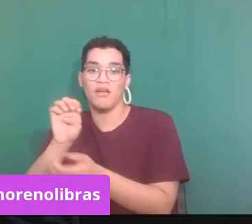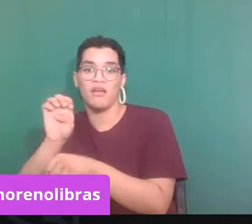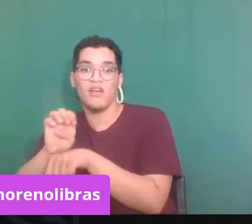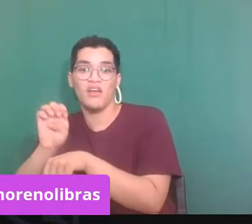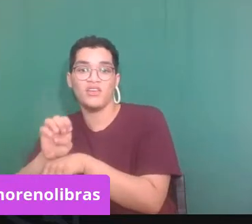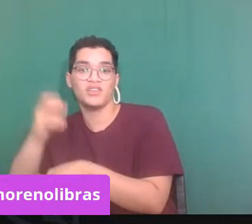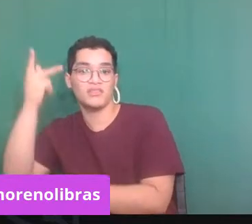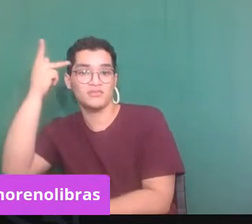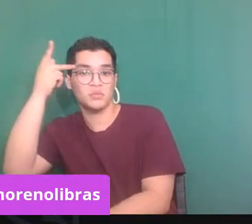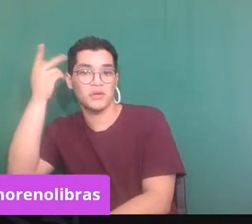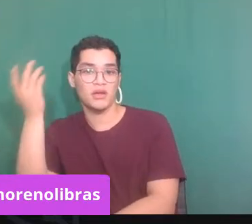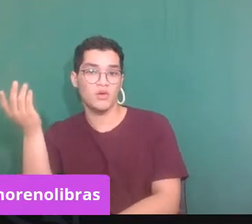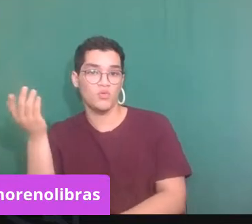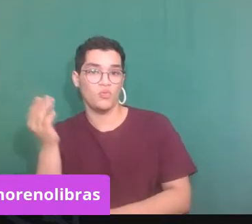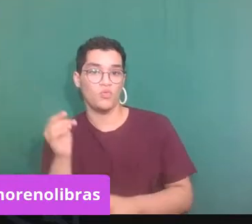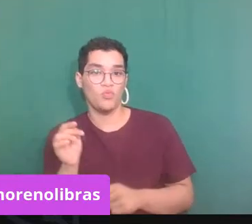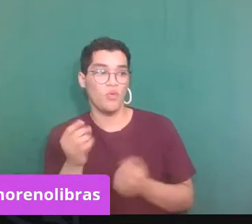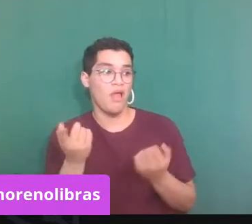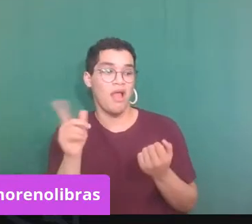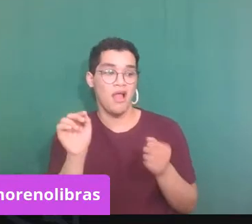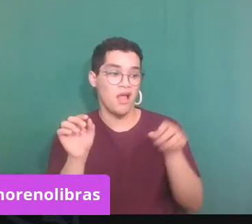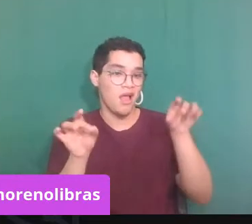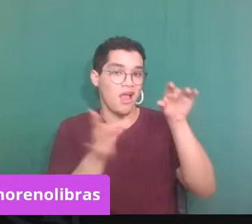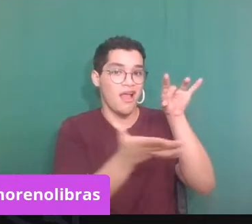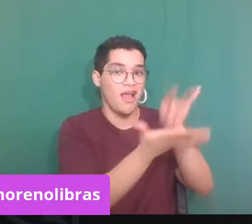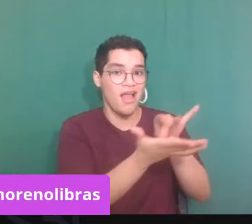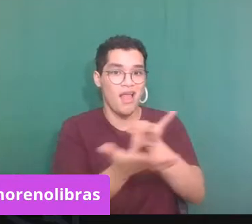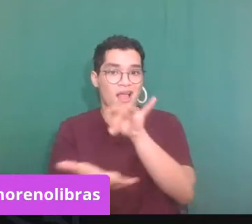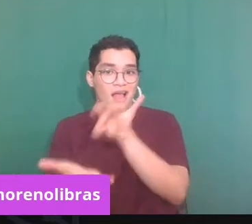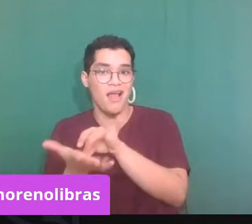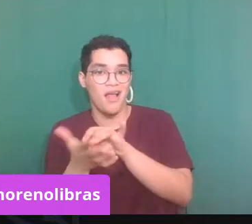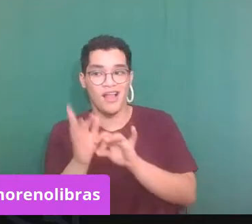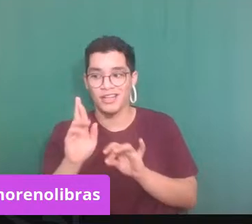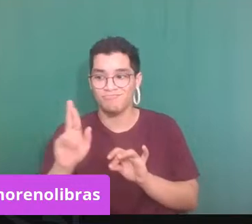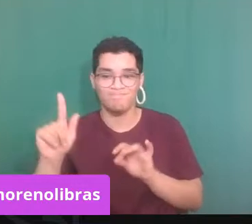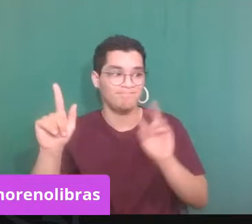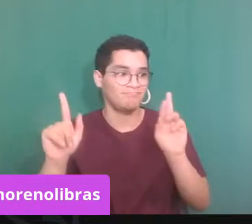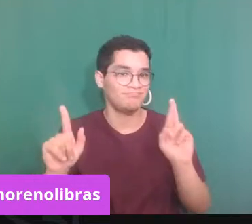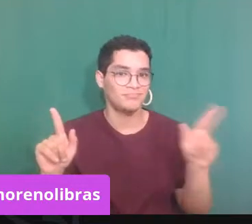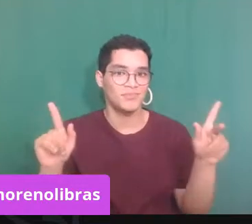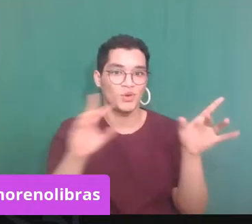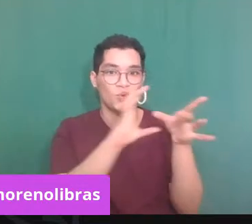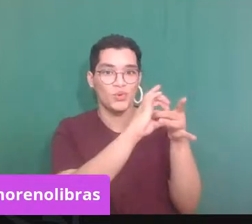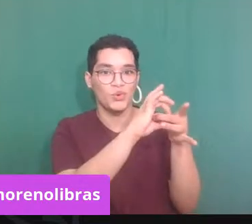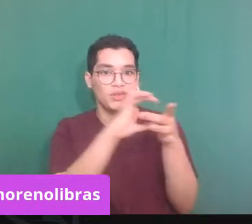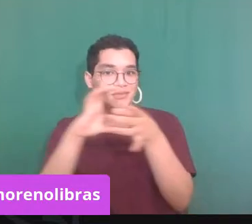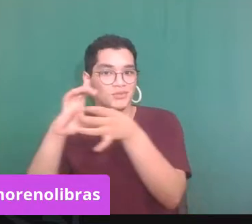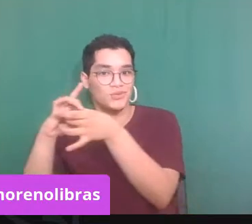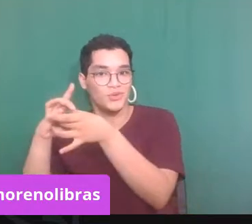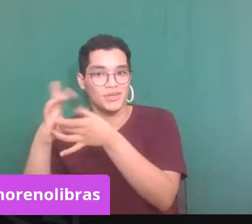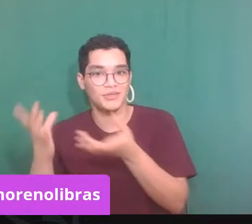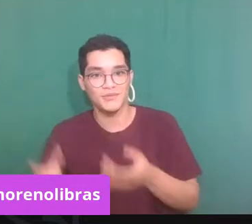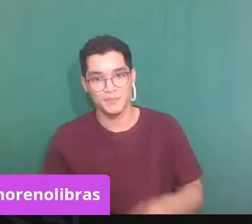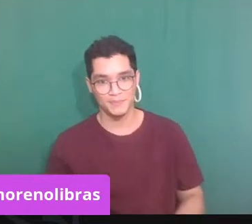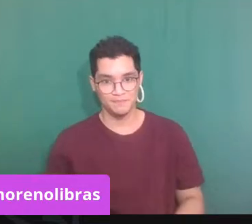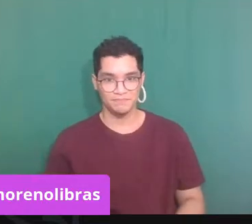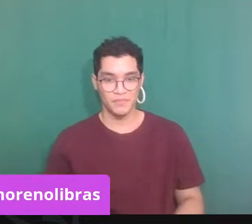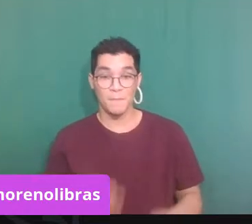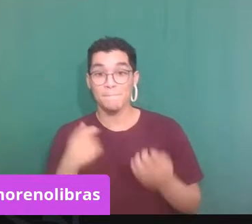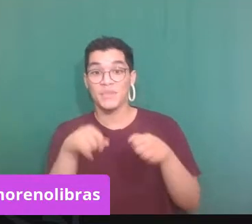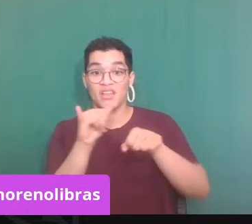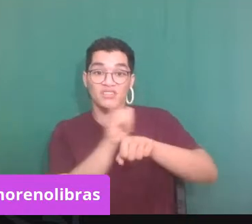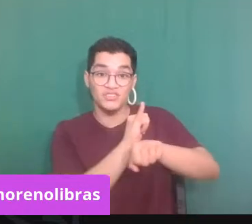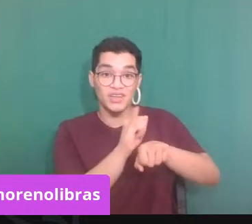que ensinar. E foi possível, tanto em uma situação quanto em outra, criar estratégias. Então, por exemplo, no trabalho